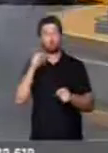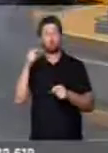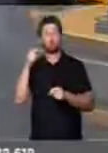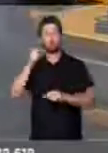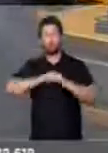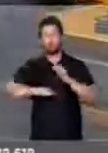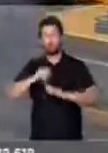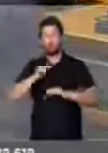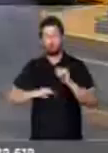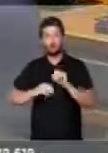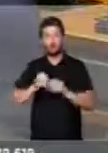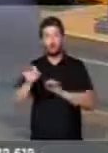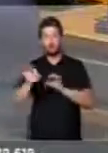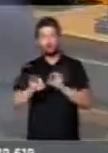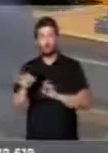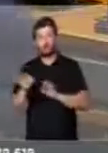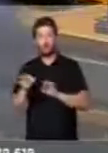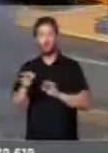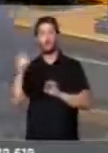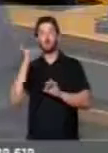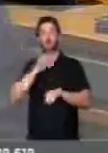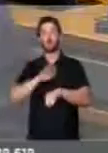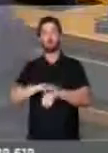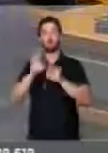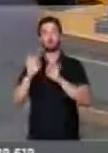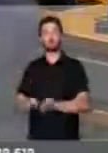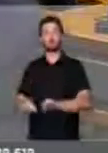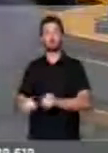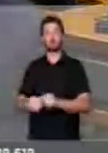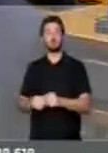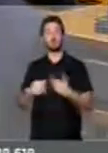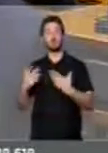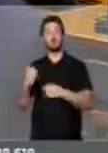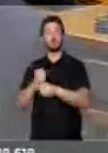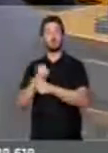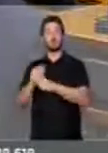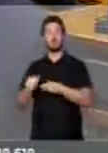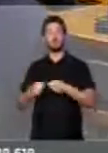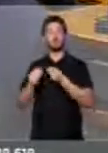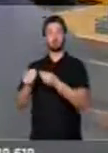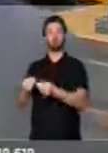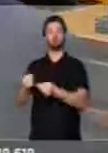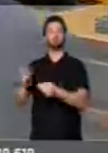capacidade de planejar para poder executar no tempo devido, para que as obras entregues